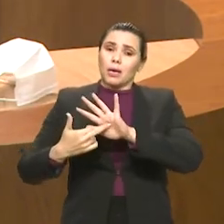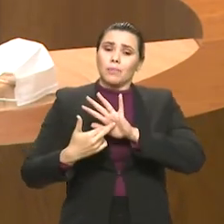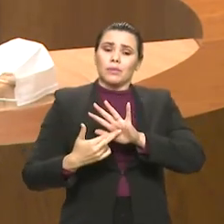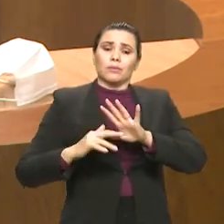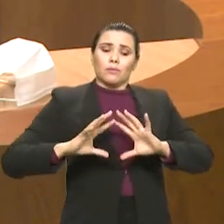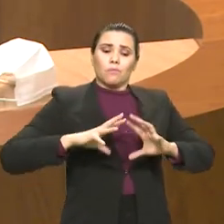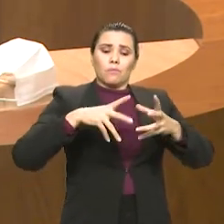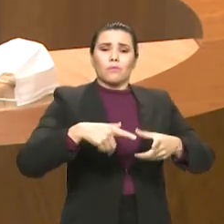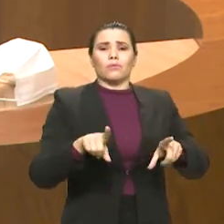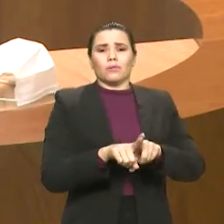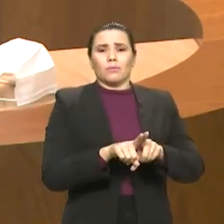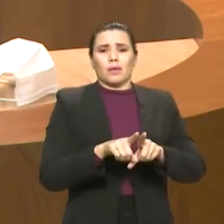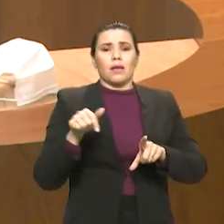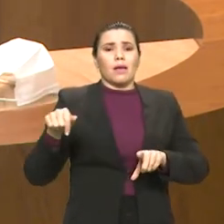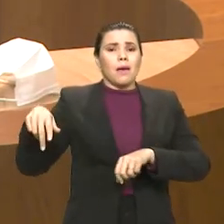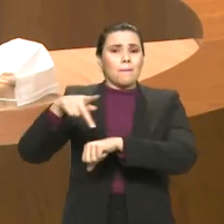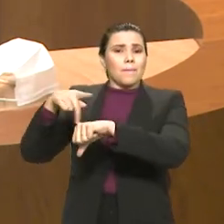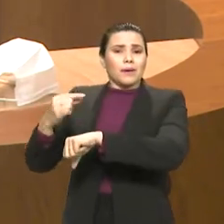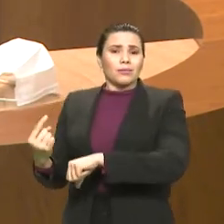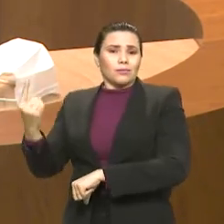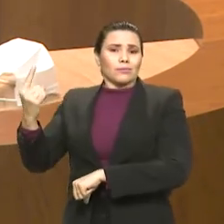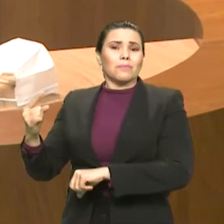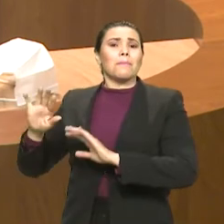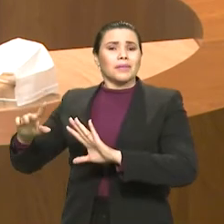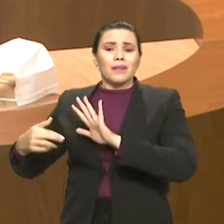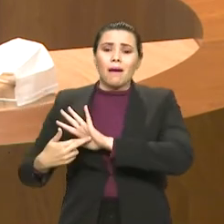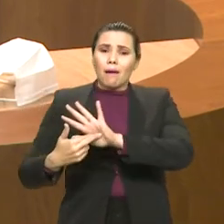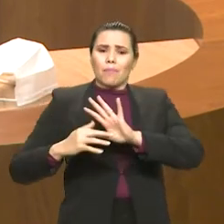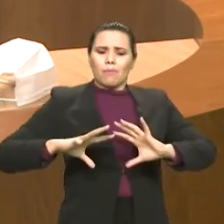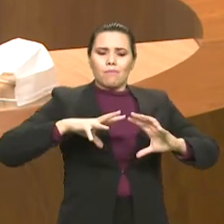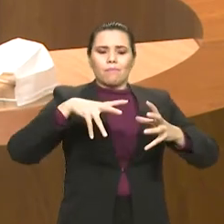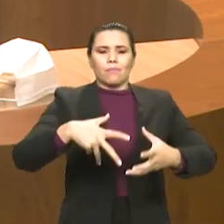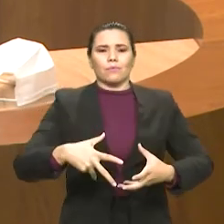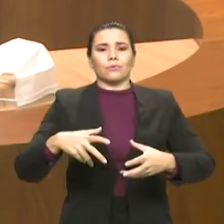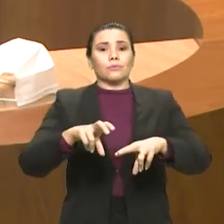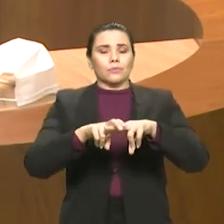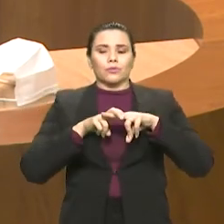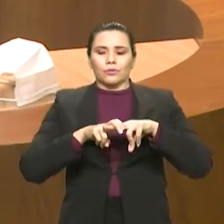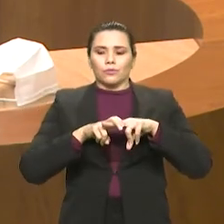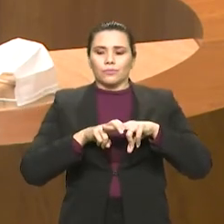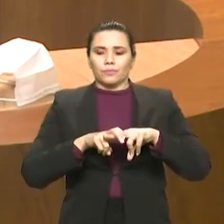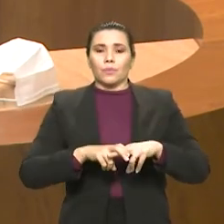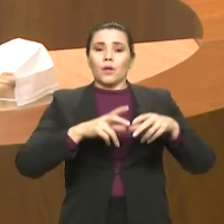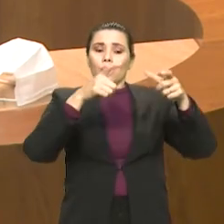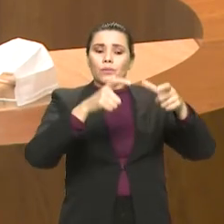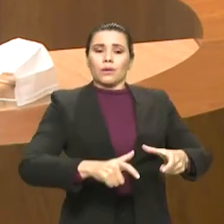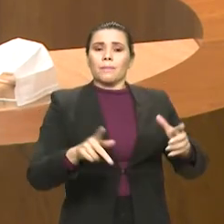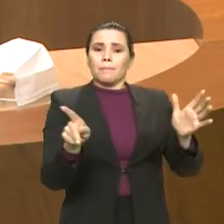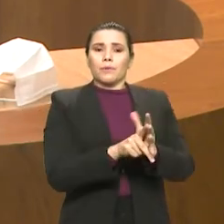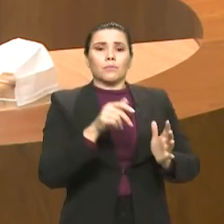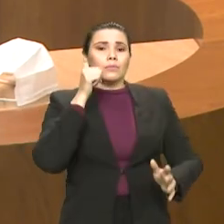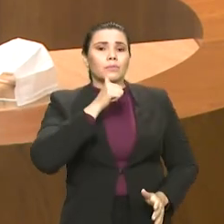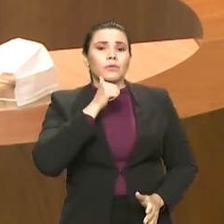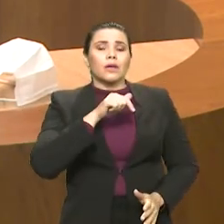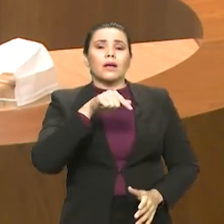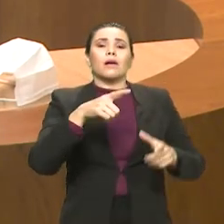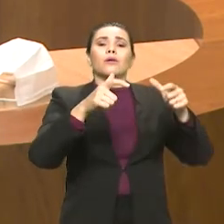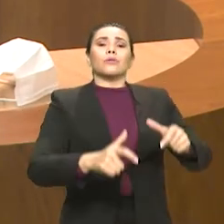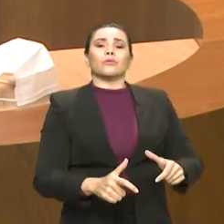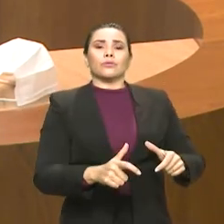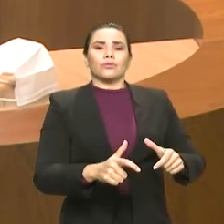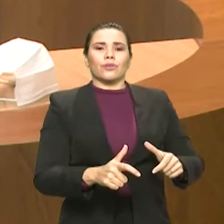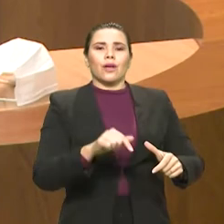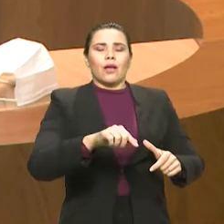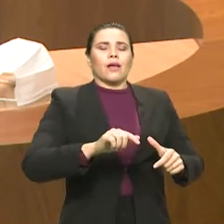concluir. Então, lugar de mulher é, na verdade, lugar de transformação, é lugar de amor